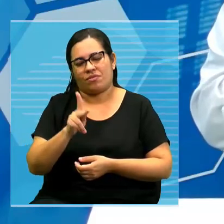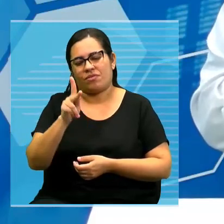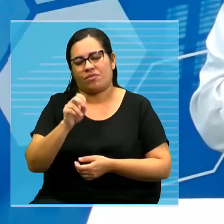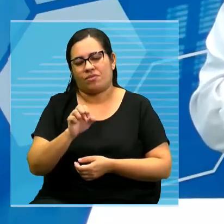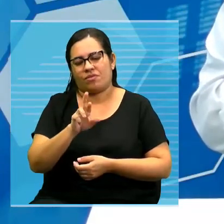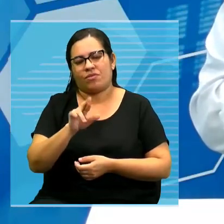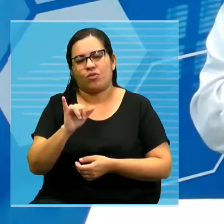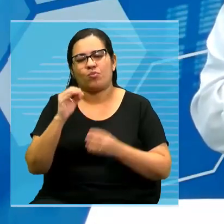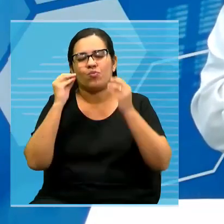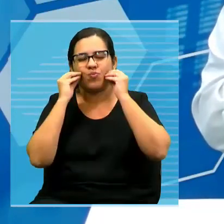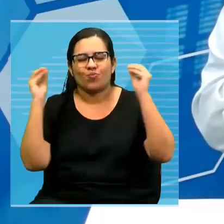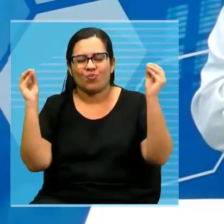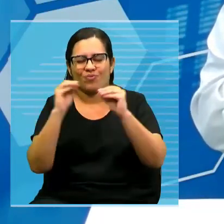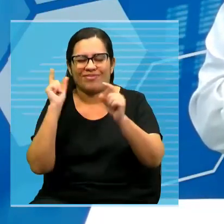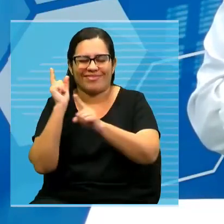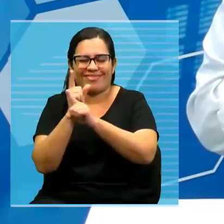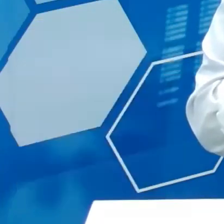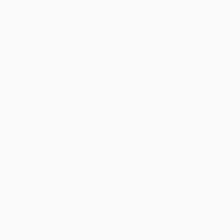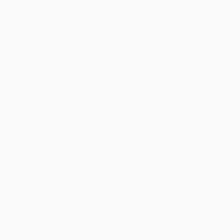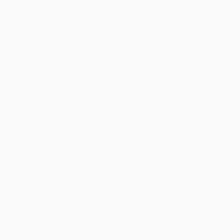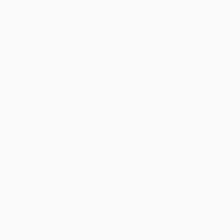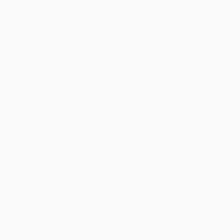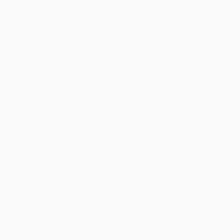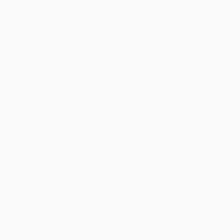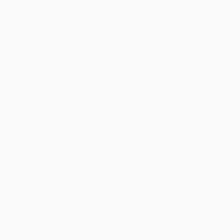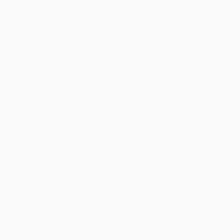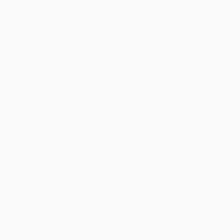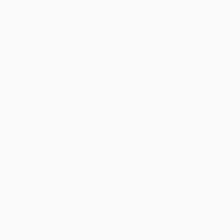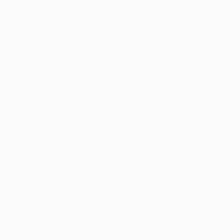Campelo beijos e até mais